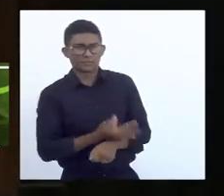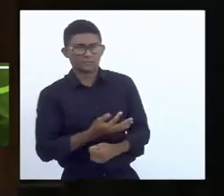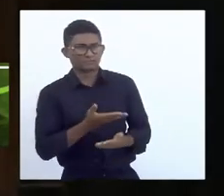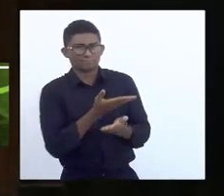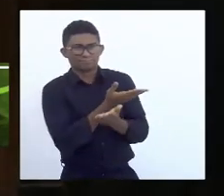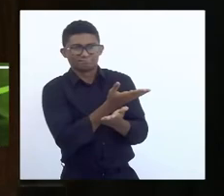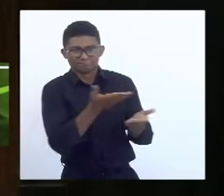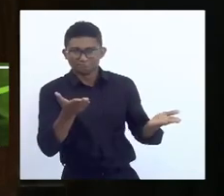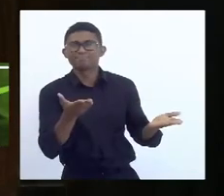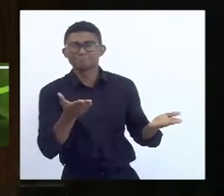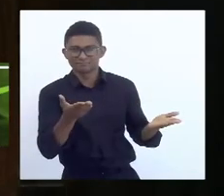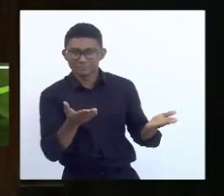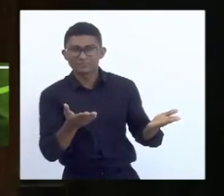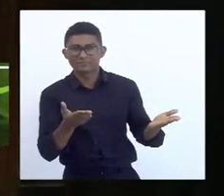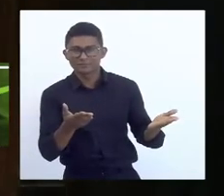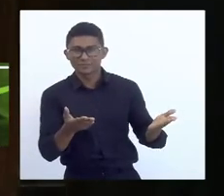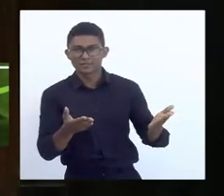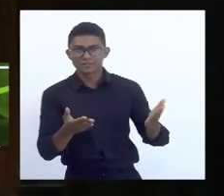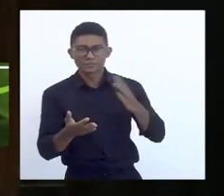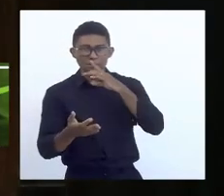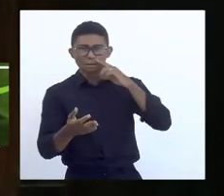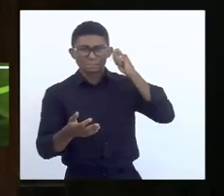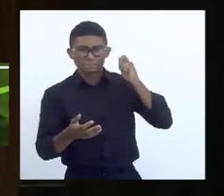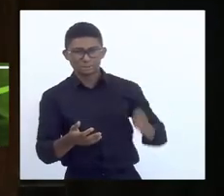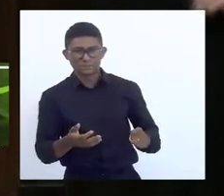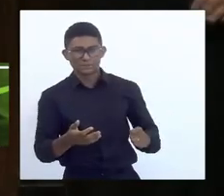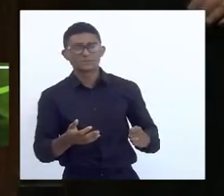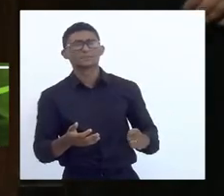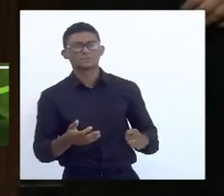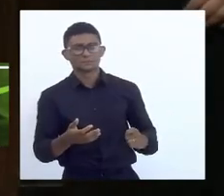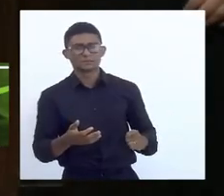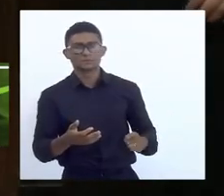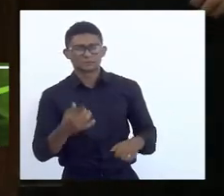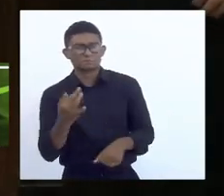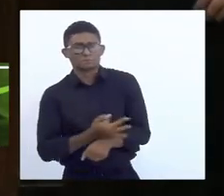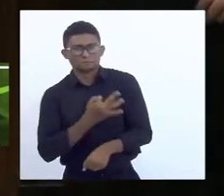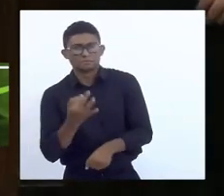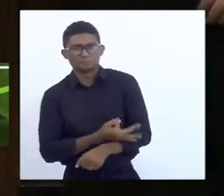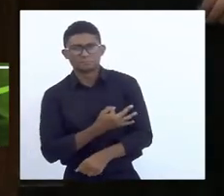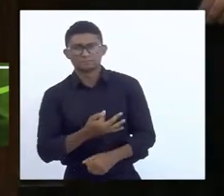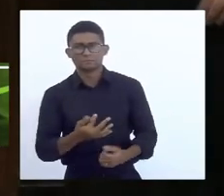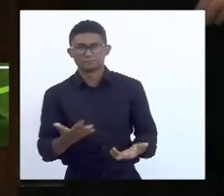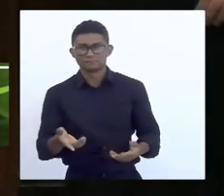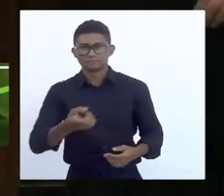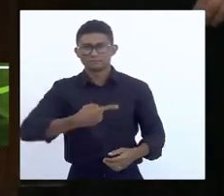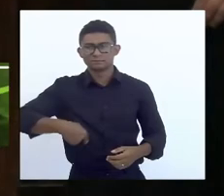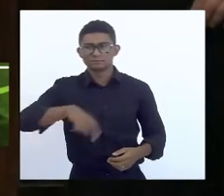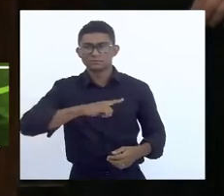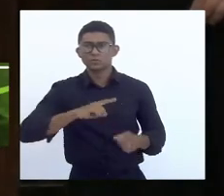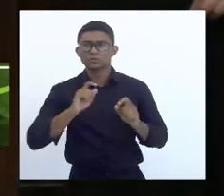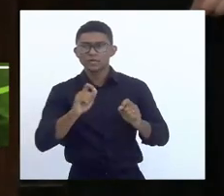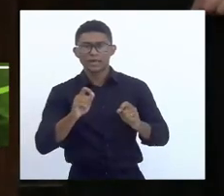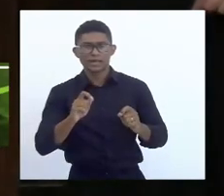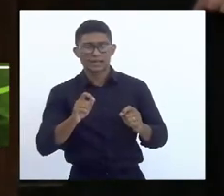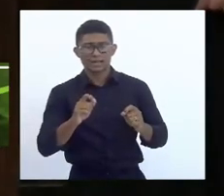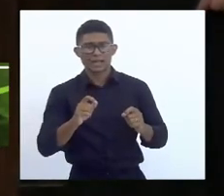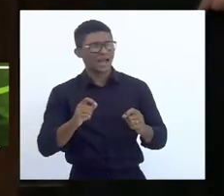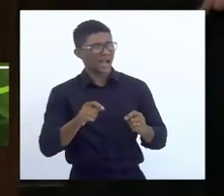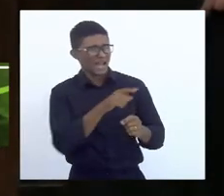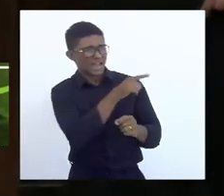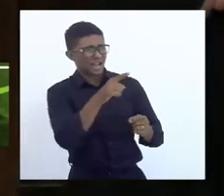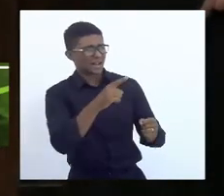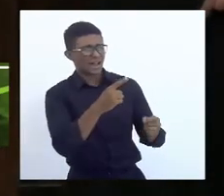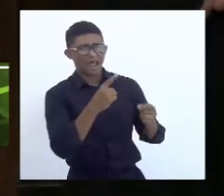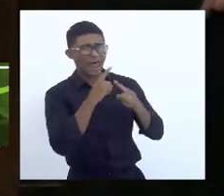com o racismo. Eu reafirmo mais uma vez que nós não estamos querendo ser isentas de críticas, porque quando